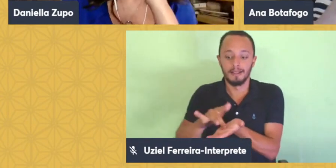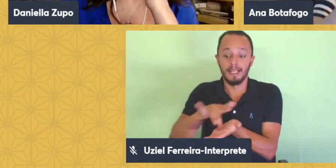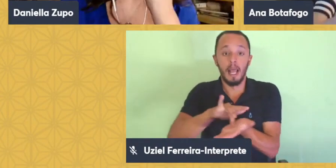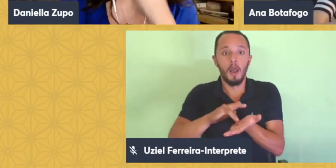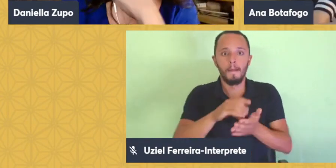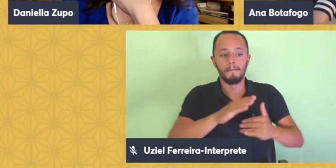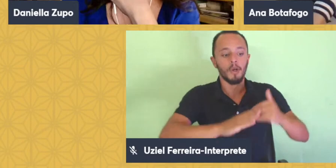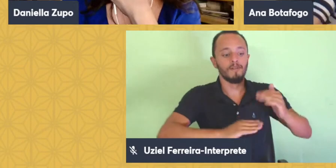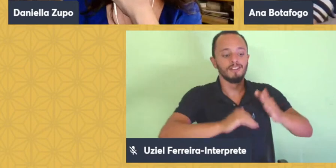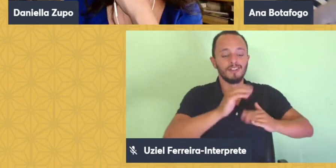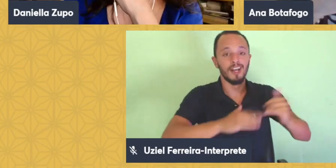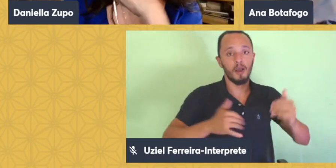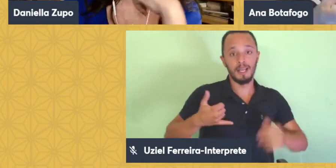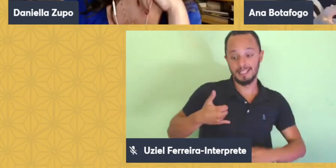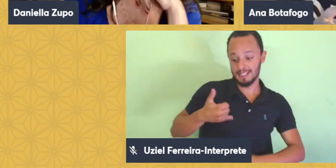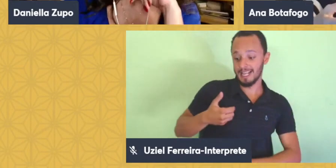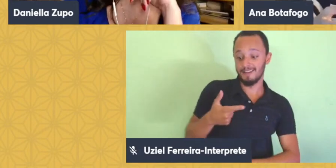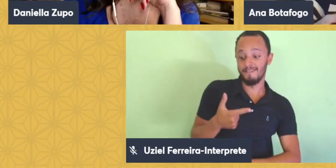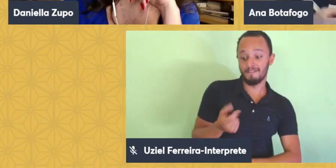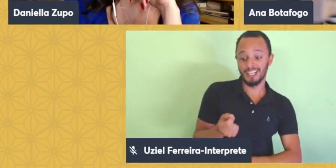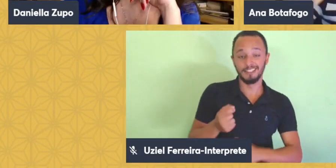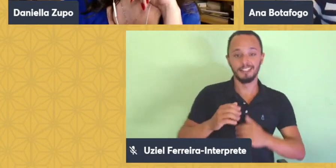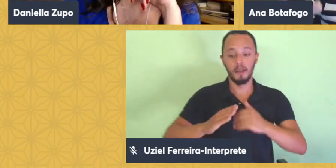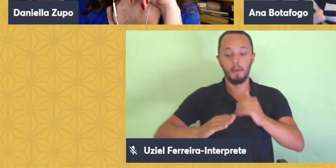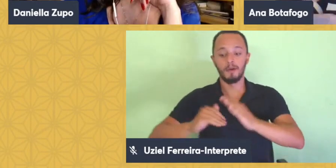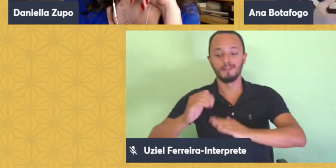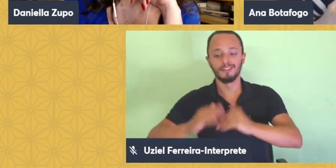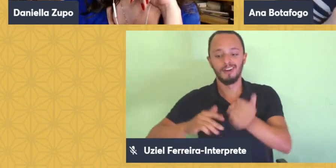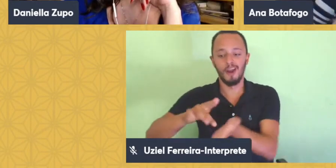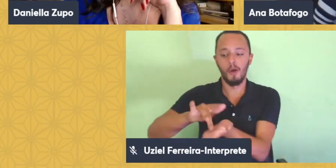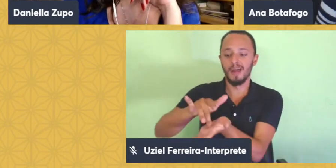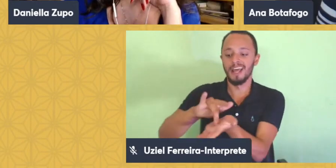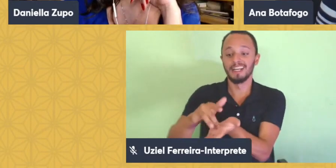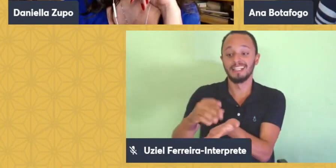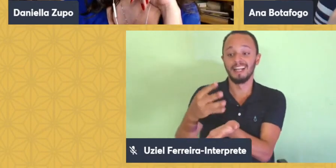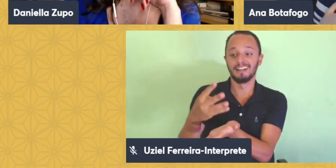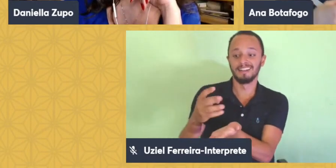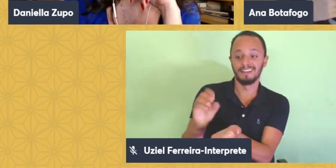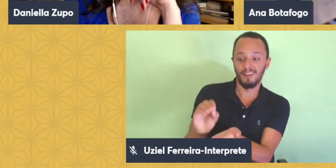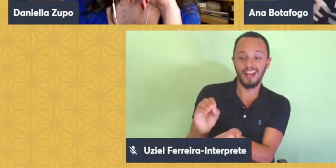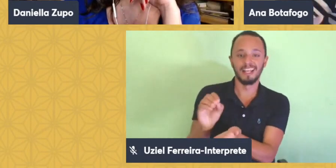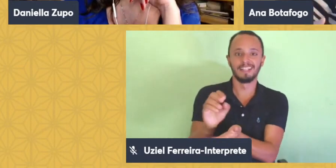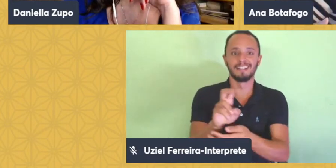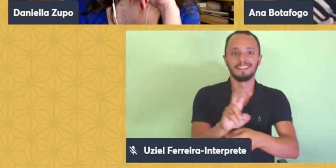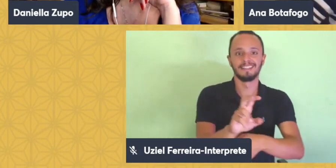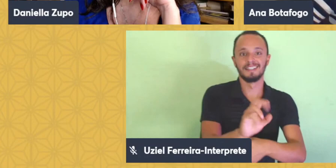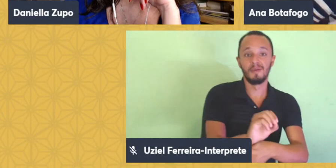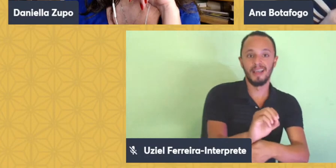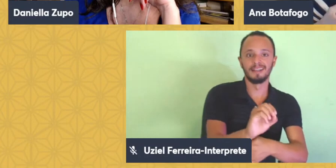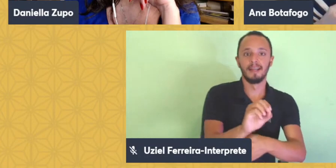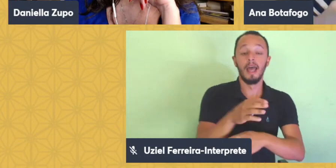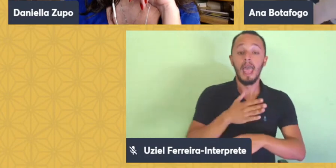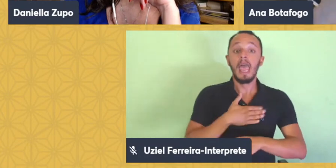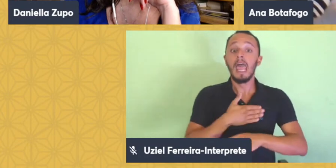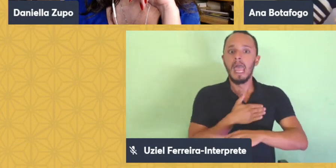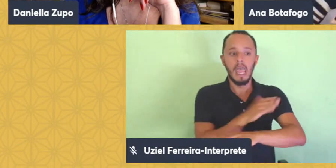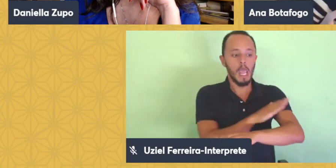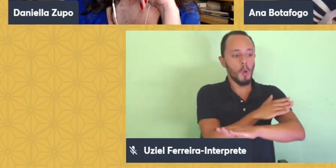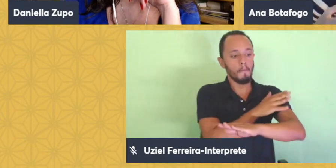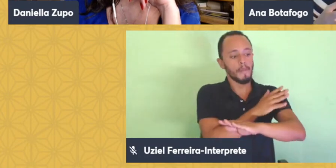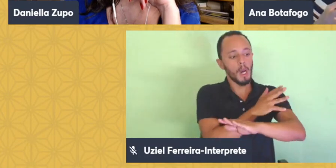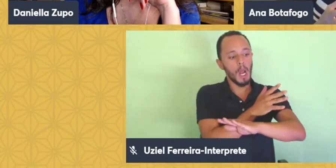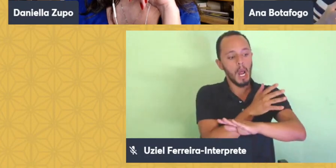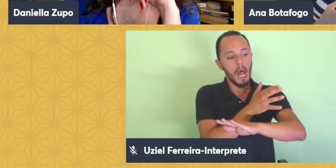bailarina de 20 anos de 30 anos de 40 anos eu tive uma carreira longa então